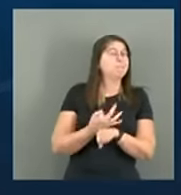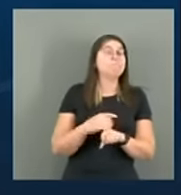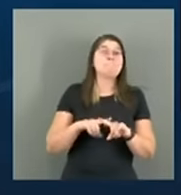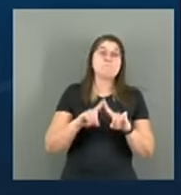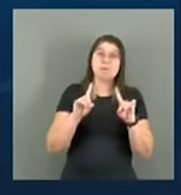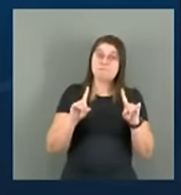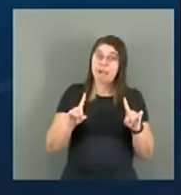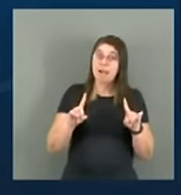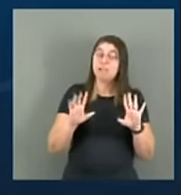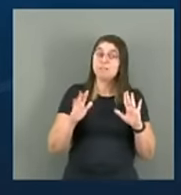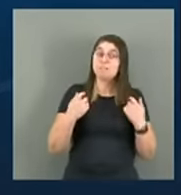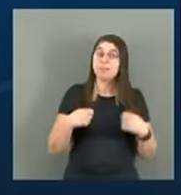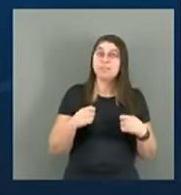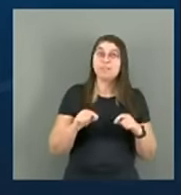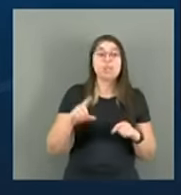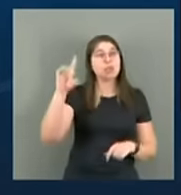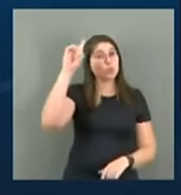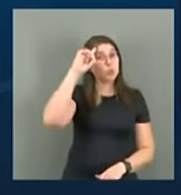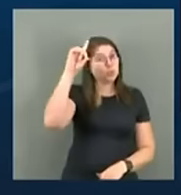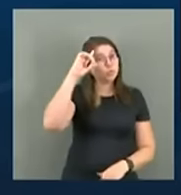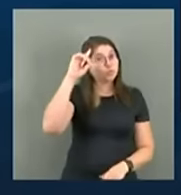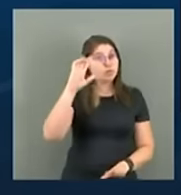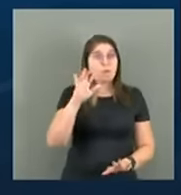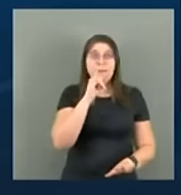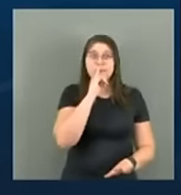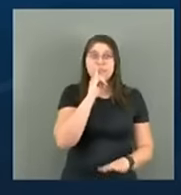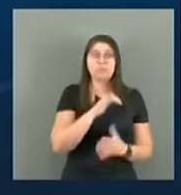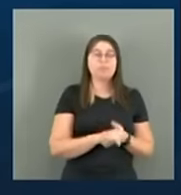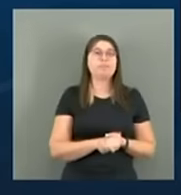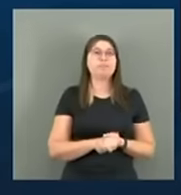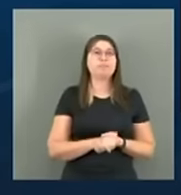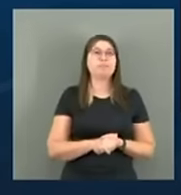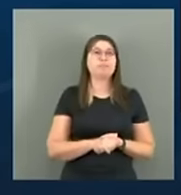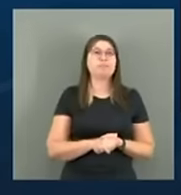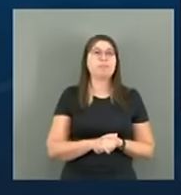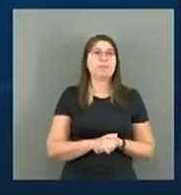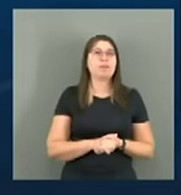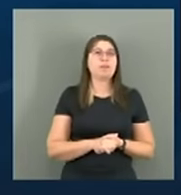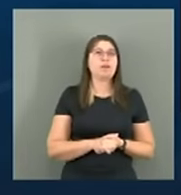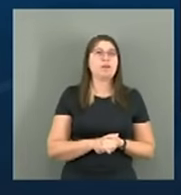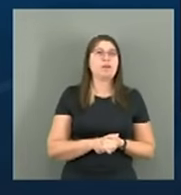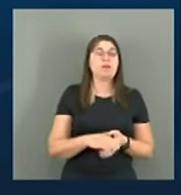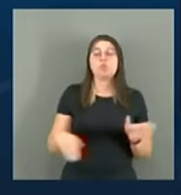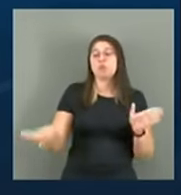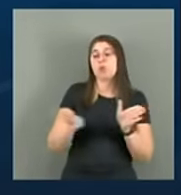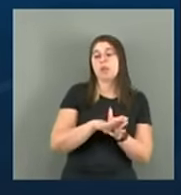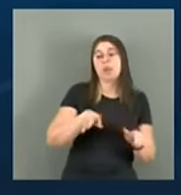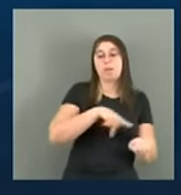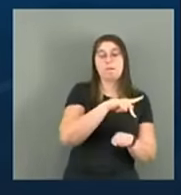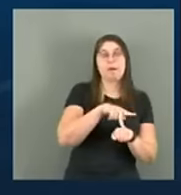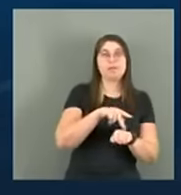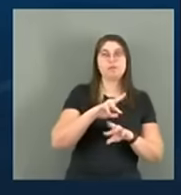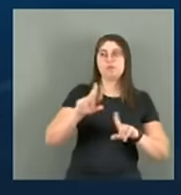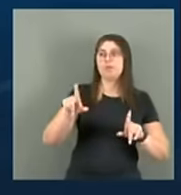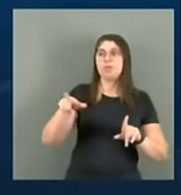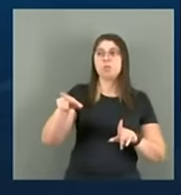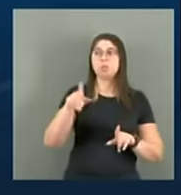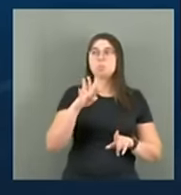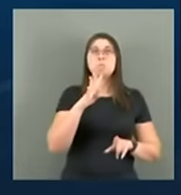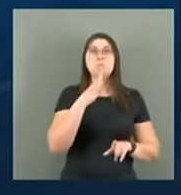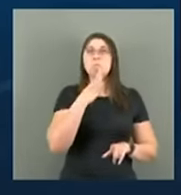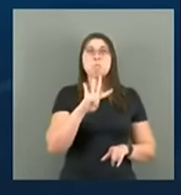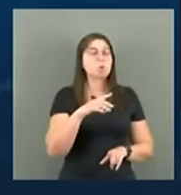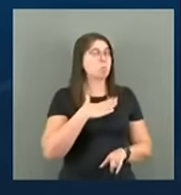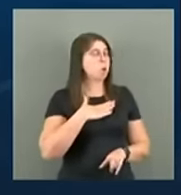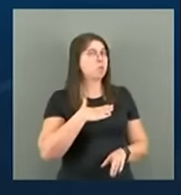seguinte, a gente tem que todo dia... Você sabe o que é você chegar num país diferente, só que ninguém vai te conhecer. E todo